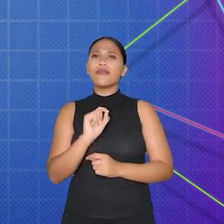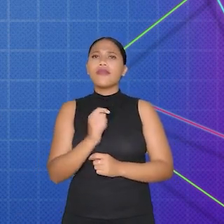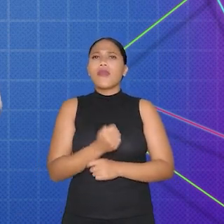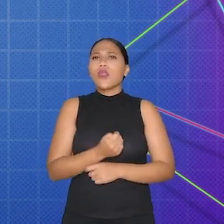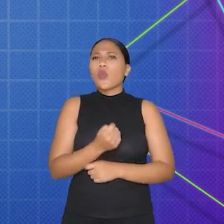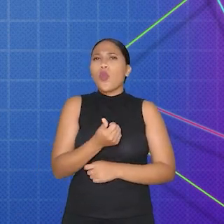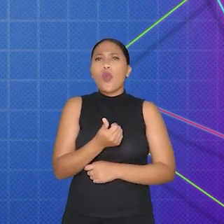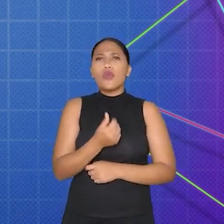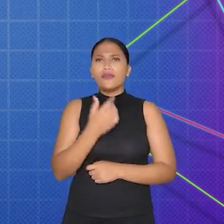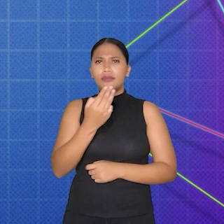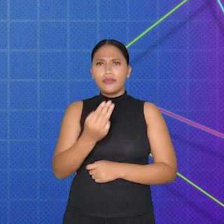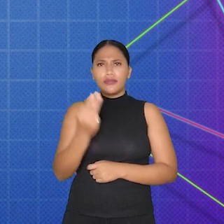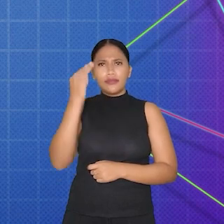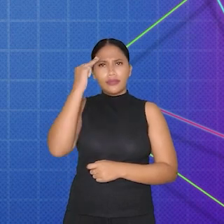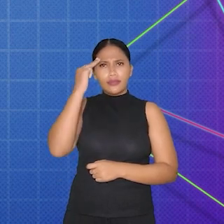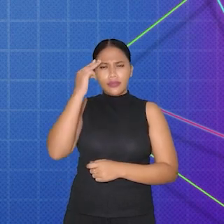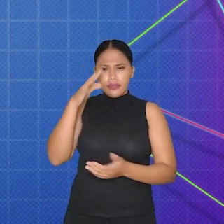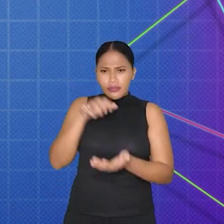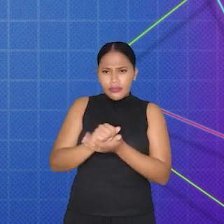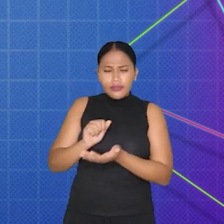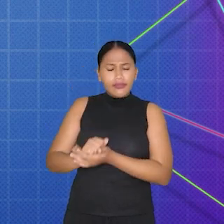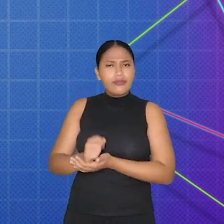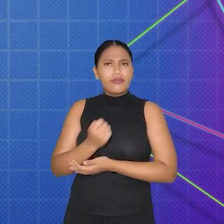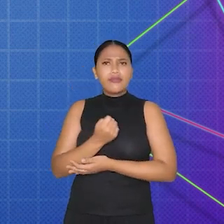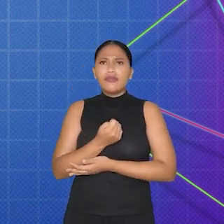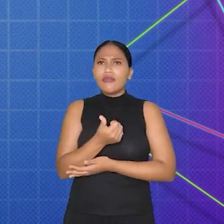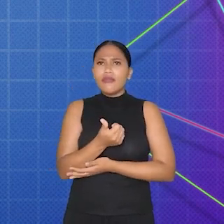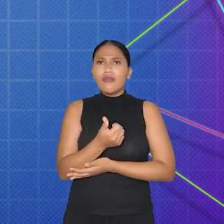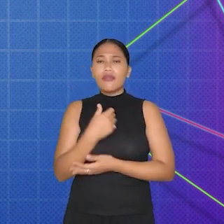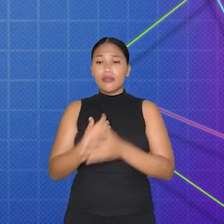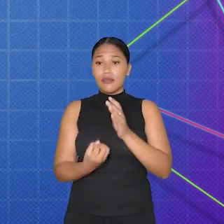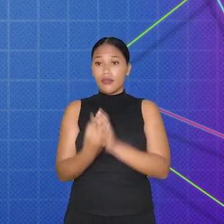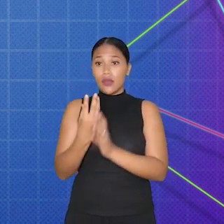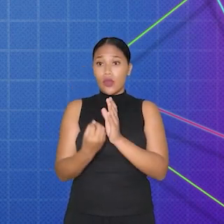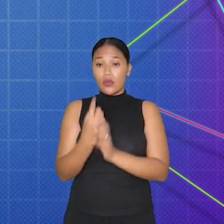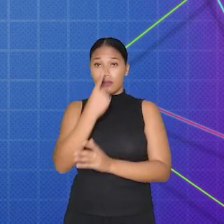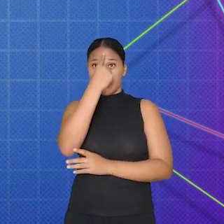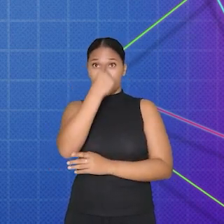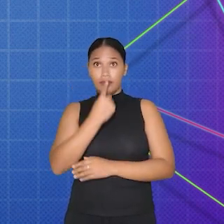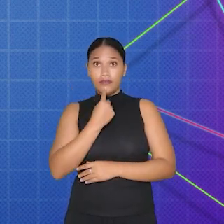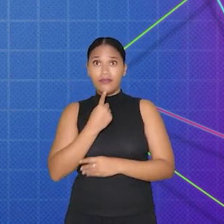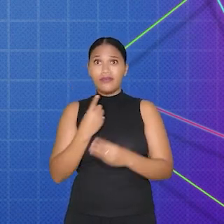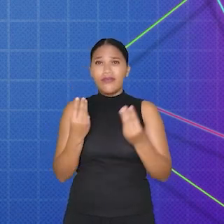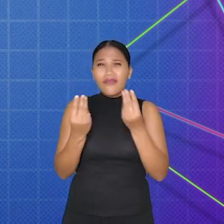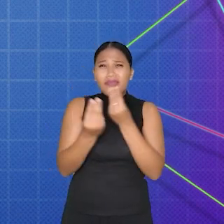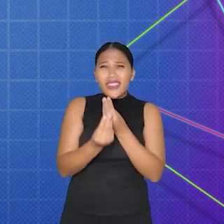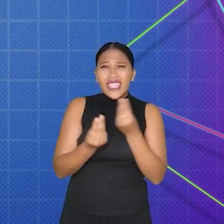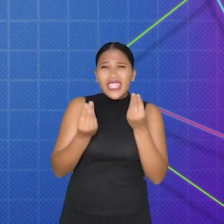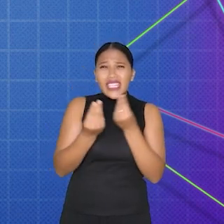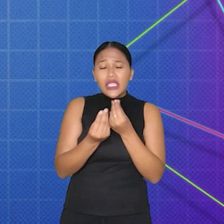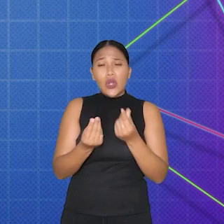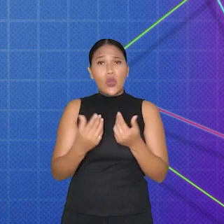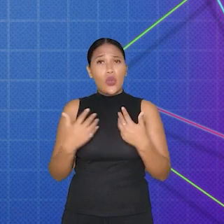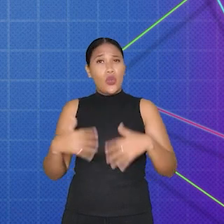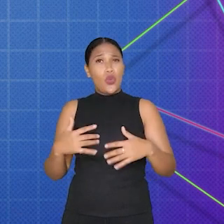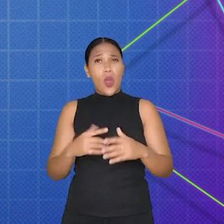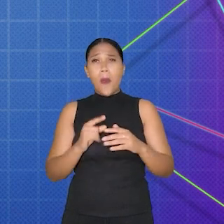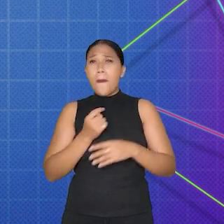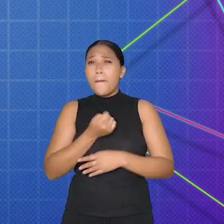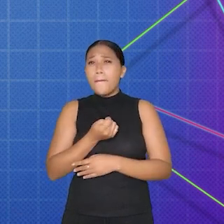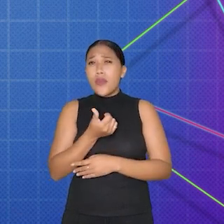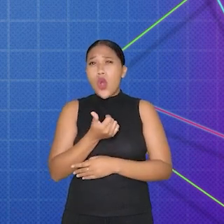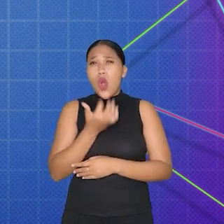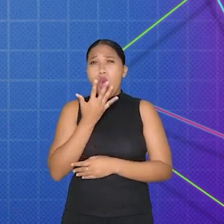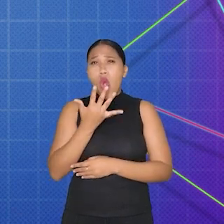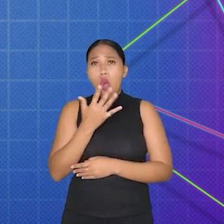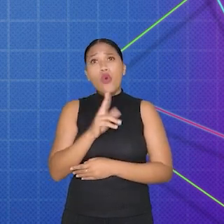computadores possuíam pouca capacidade de armazenamento e processamento, o que levou à criação de imagens digitais com baixa resolução e poucas